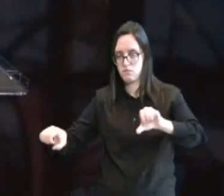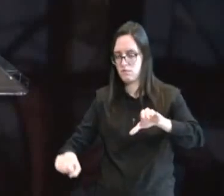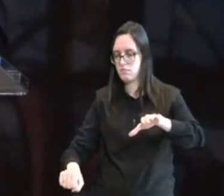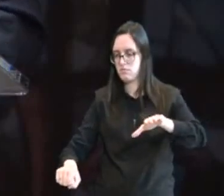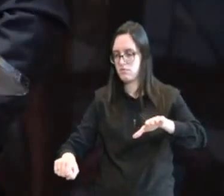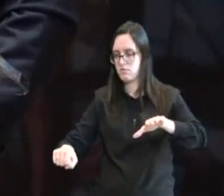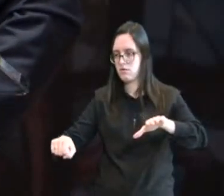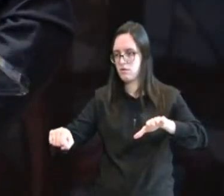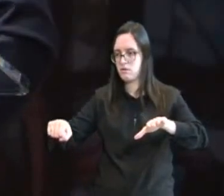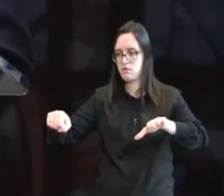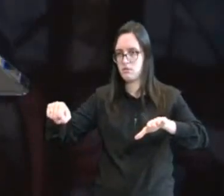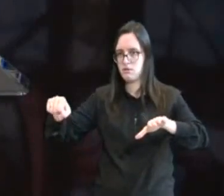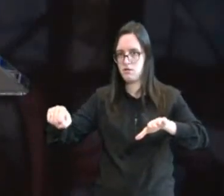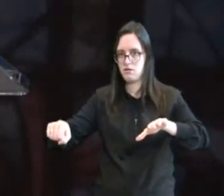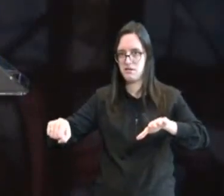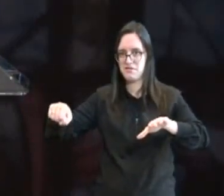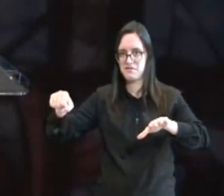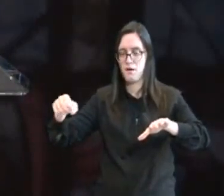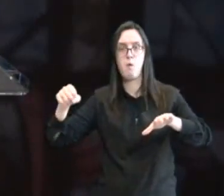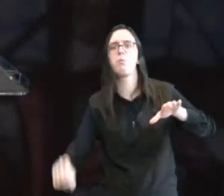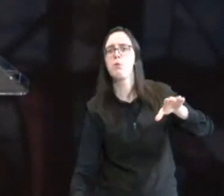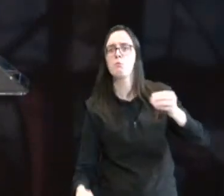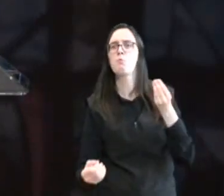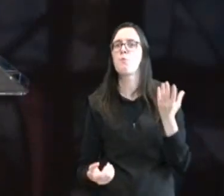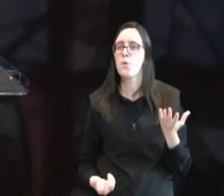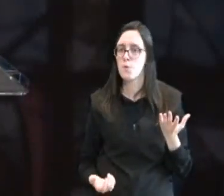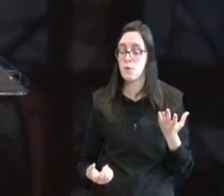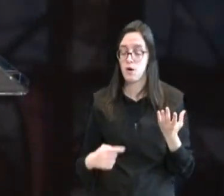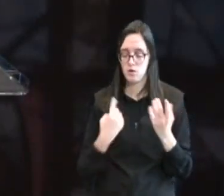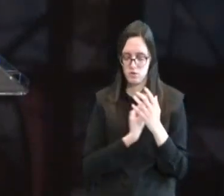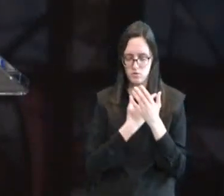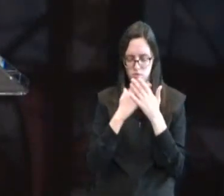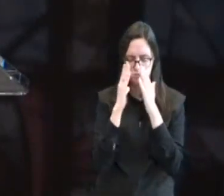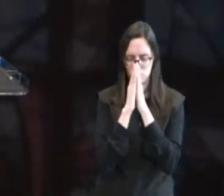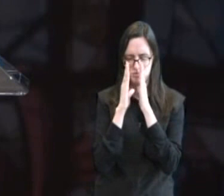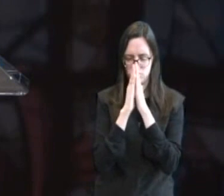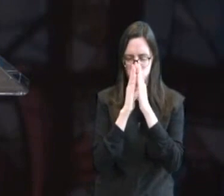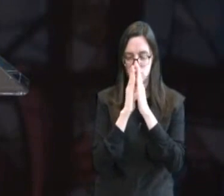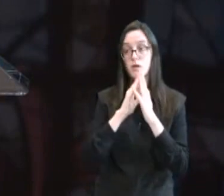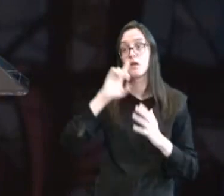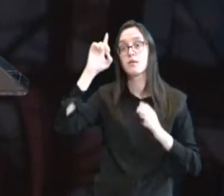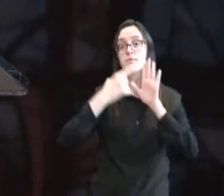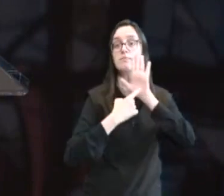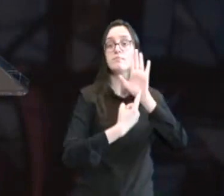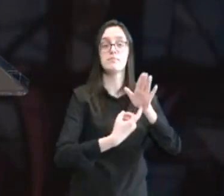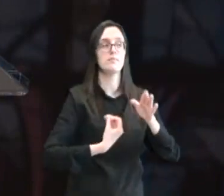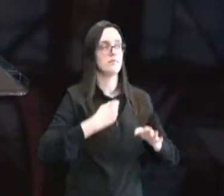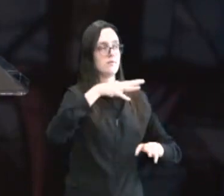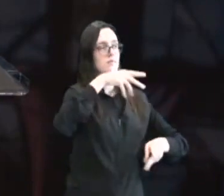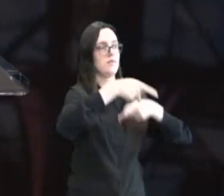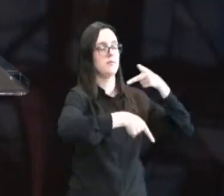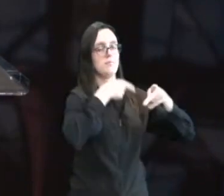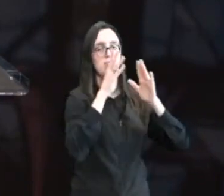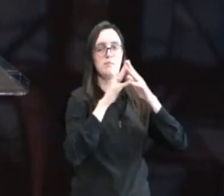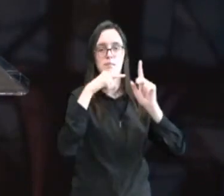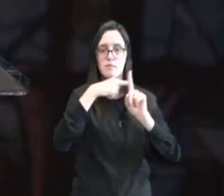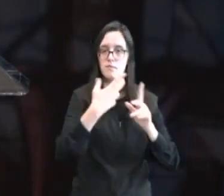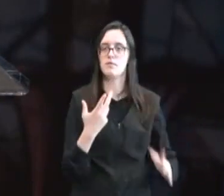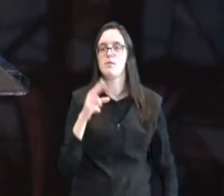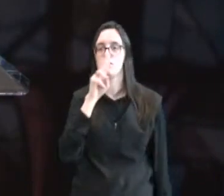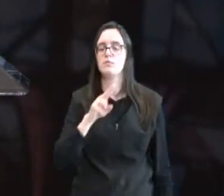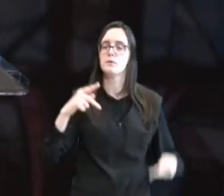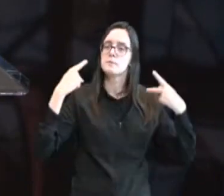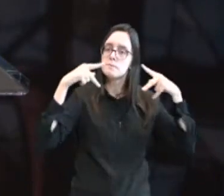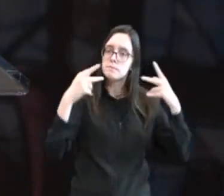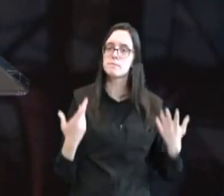Quando a igreja ora, Deus se manifesta na vida do seu povo. Deus se manifesta na vida da igreja, através da